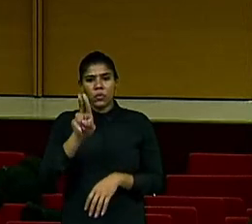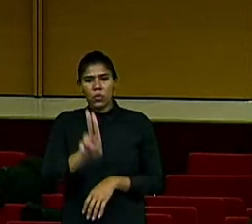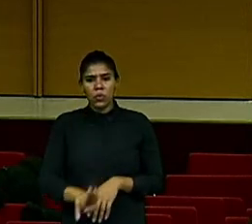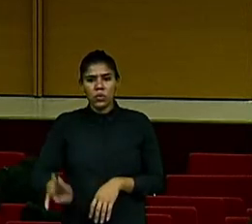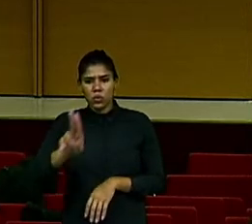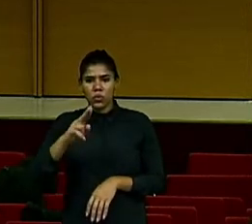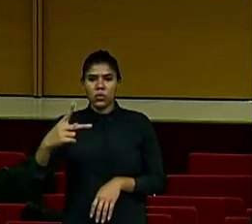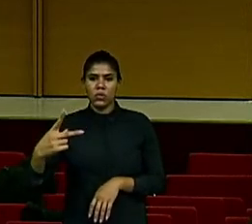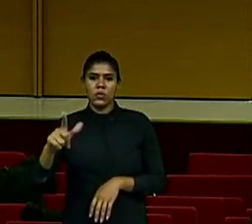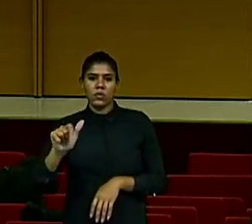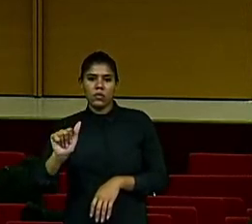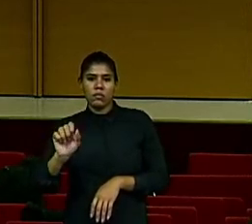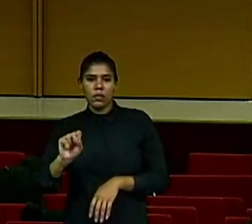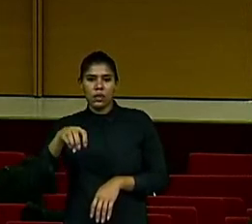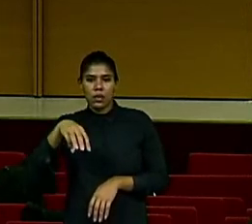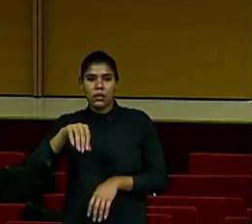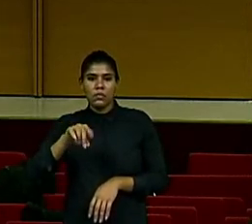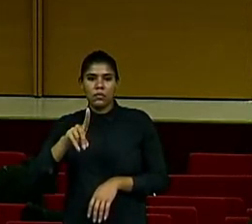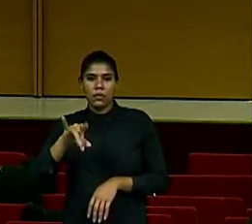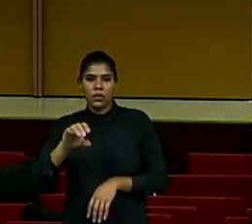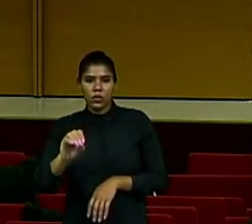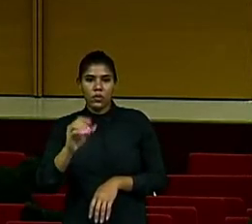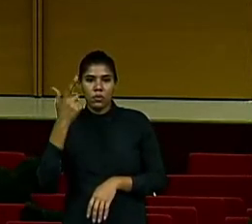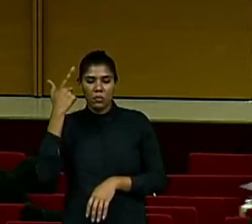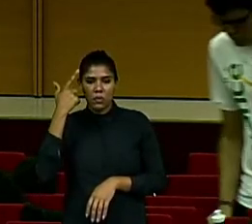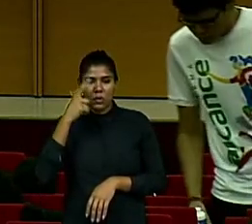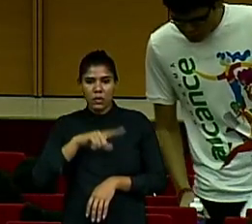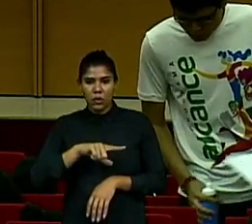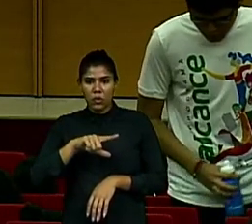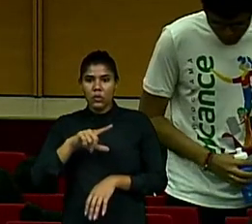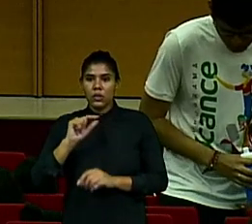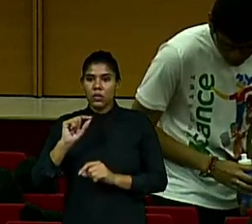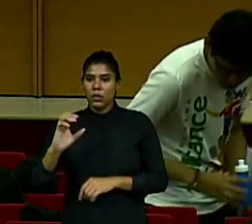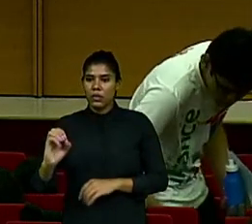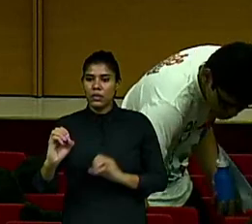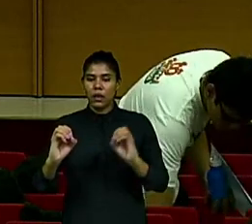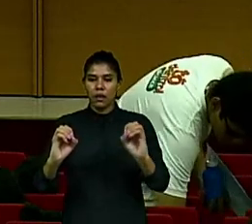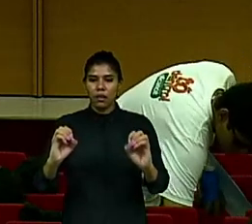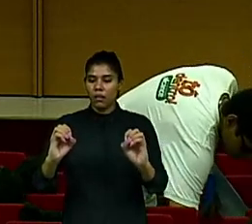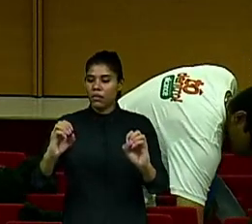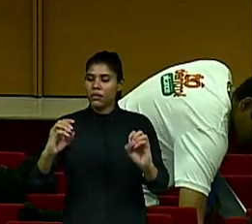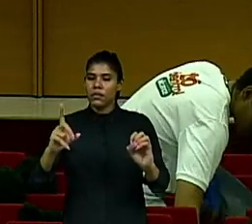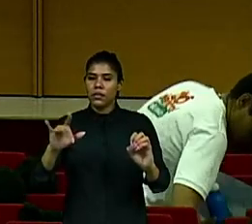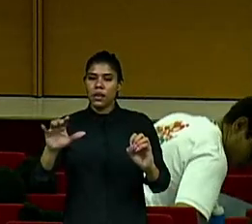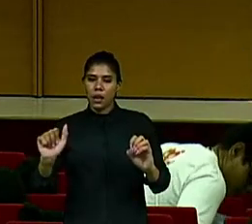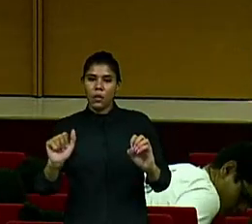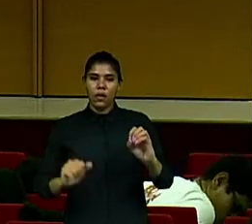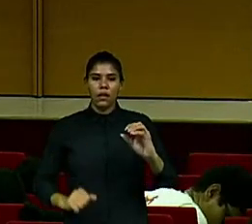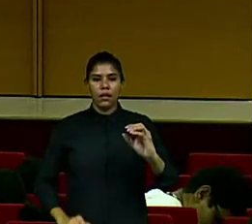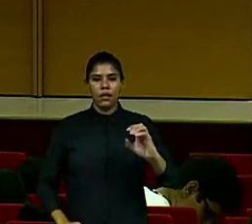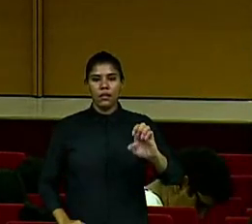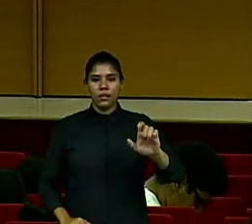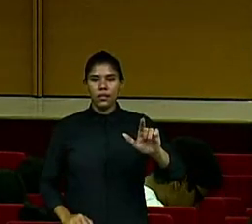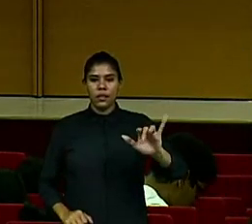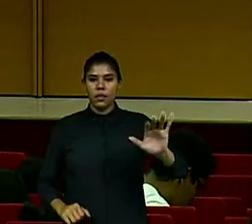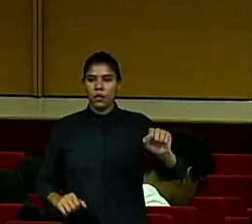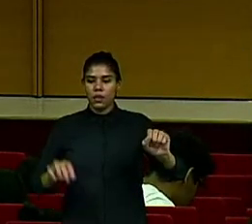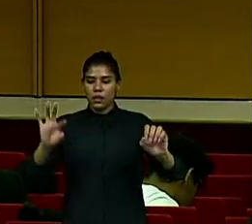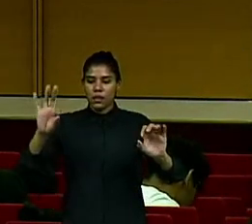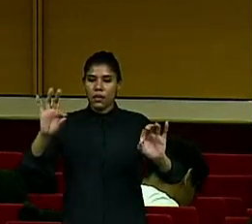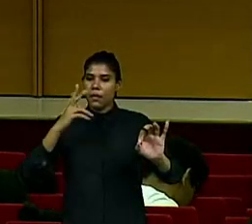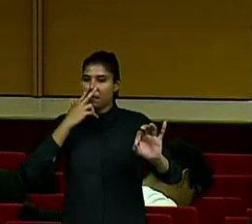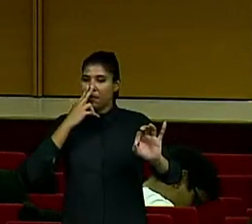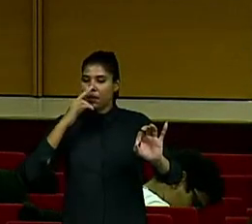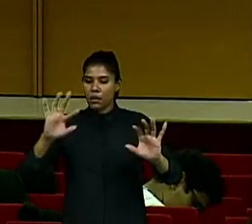plasmídeo para levar o gene para outra célula é é por isso que eu comecei a falar do aedes aegypti O que